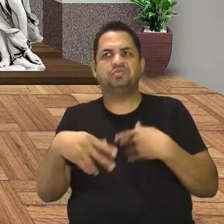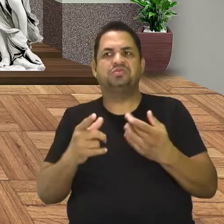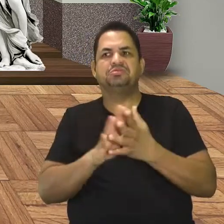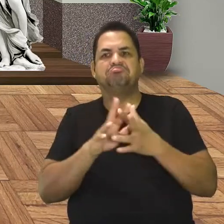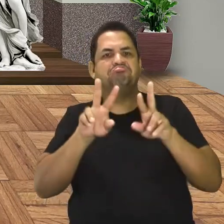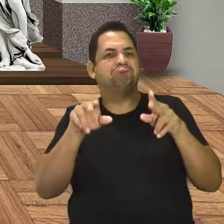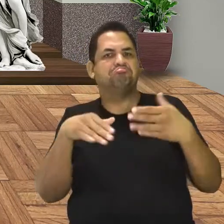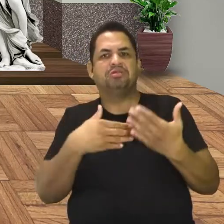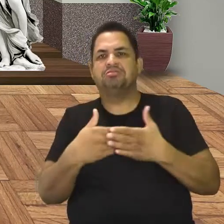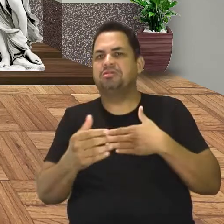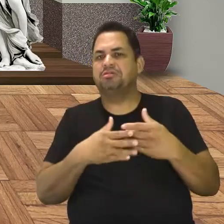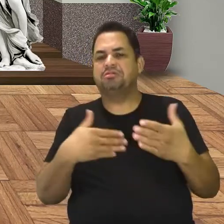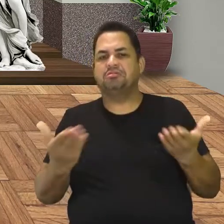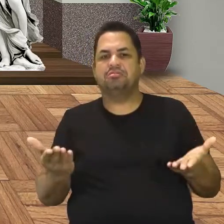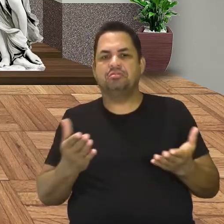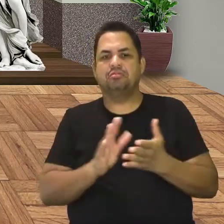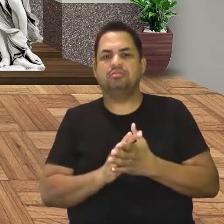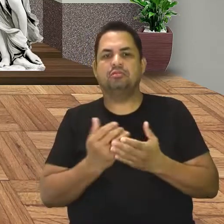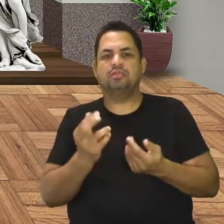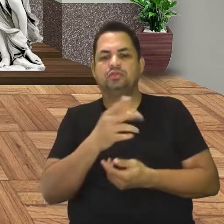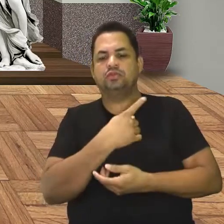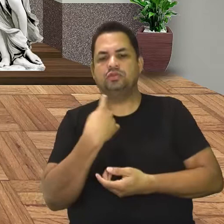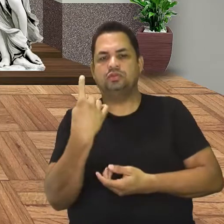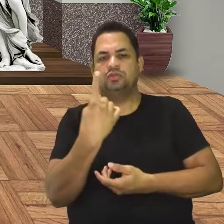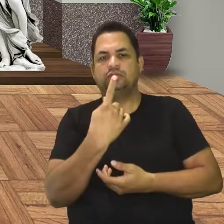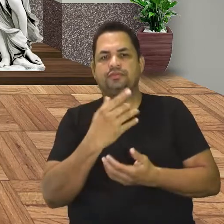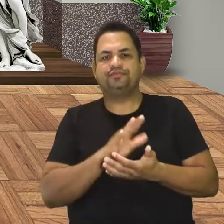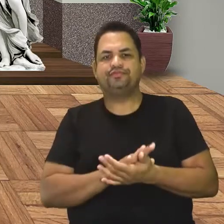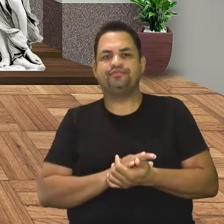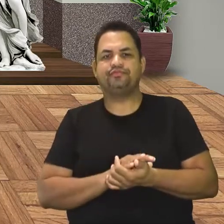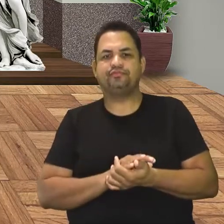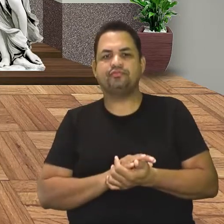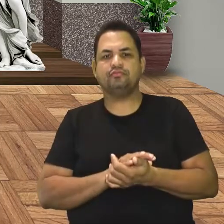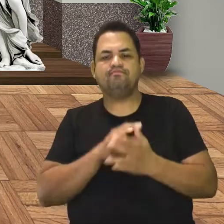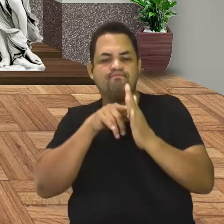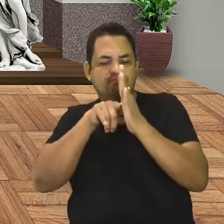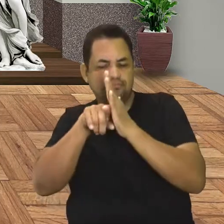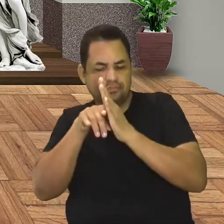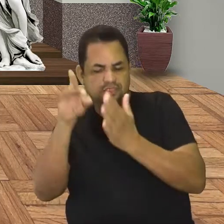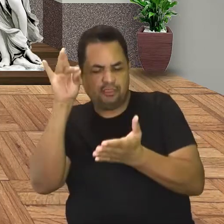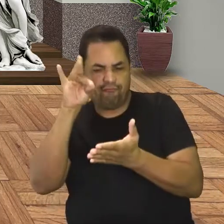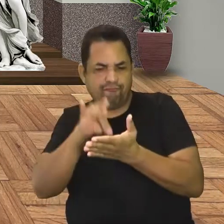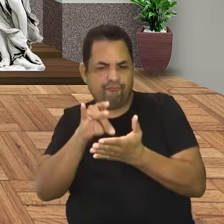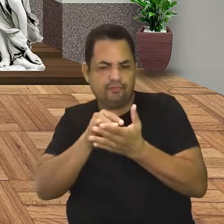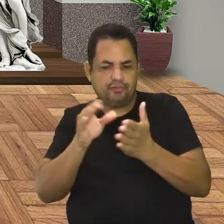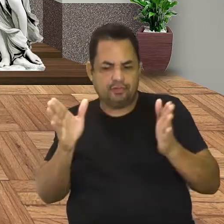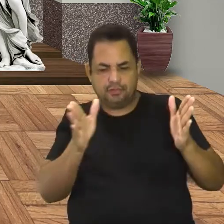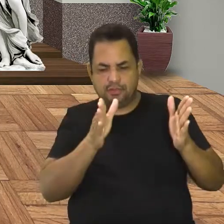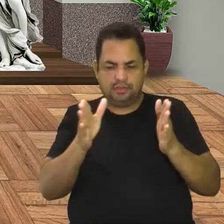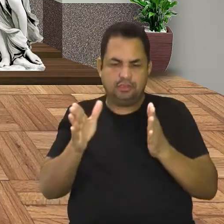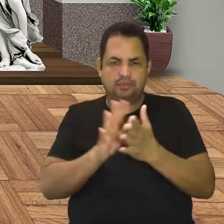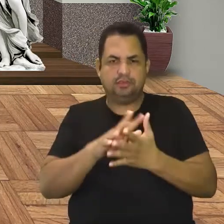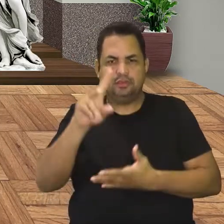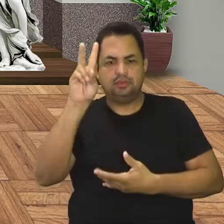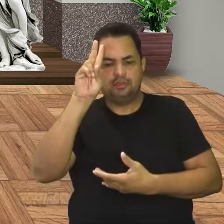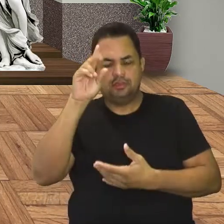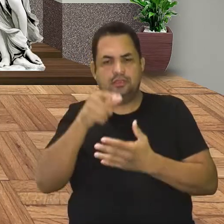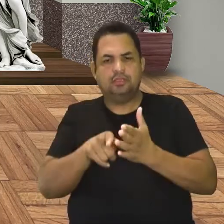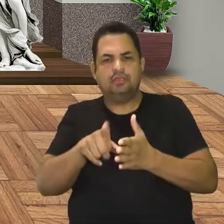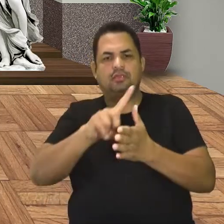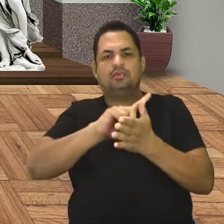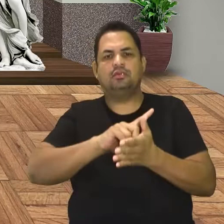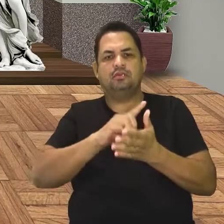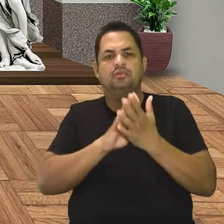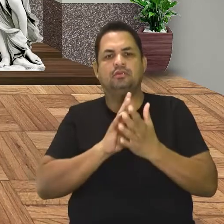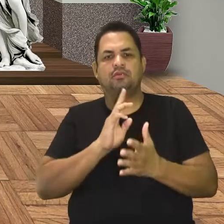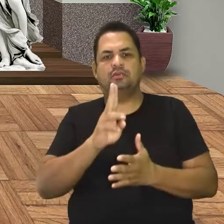sua concepção, mas nós vamos ver a questão do análise factual dos momentos que vão anteceder